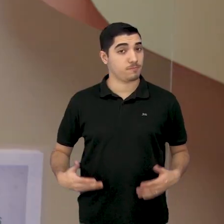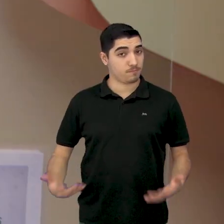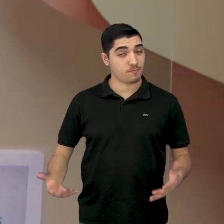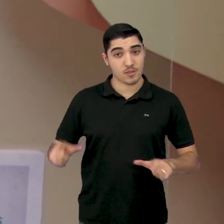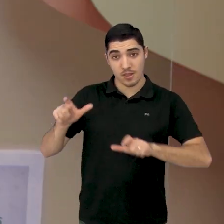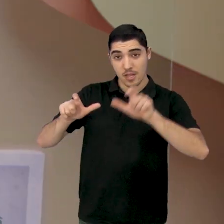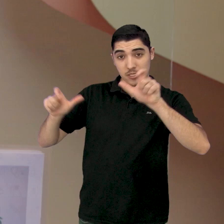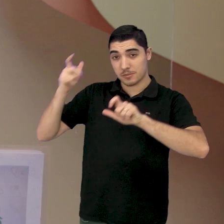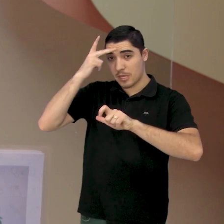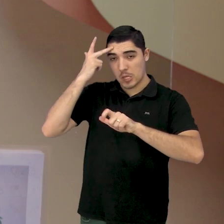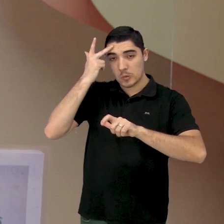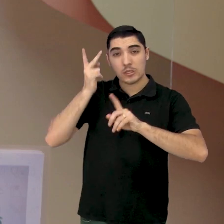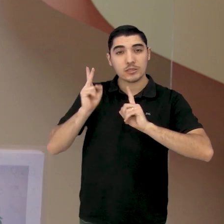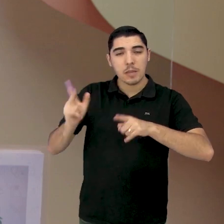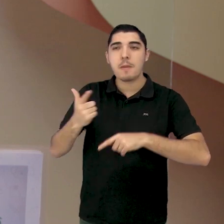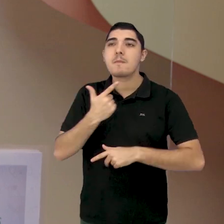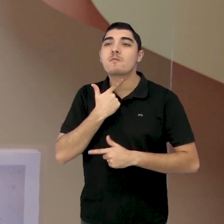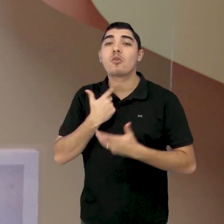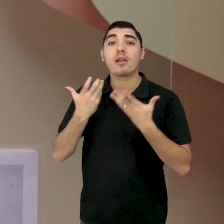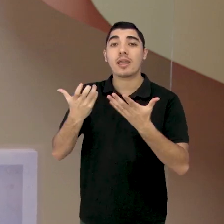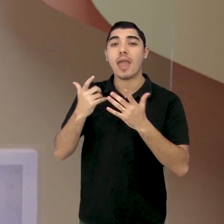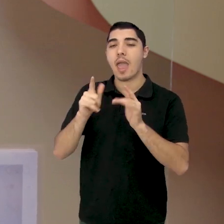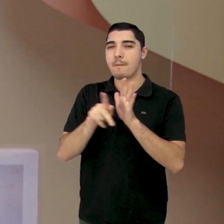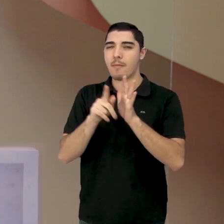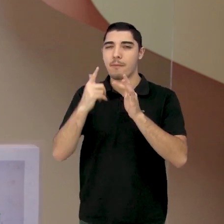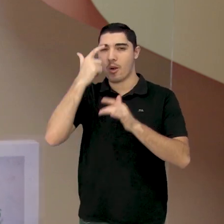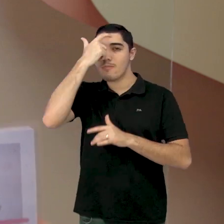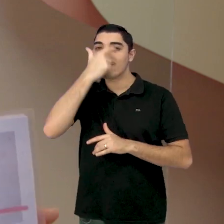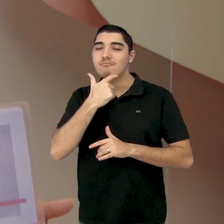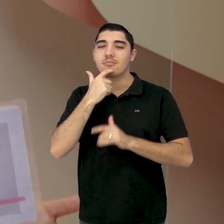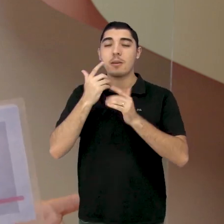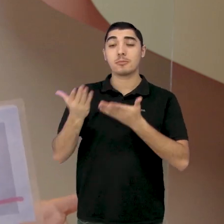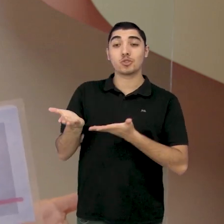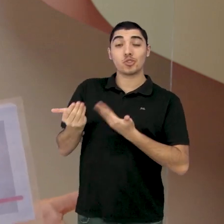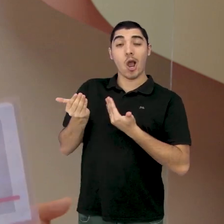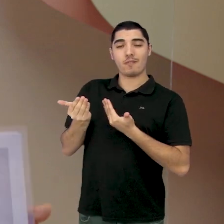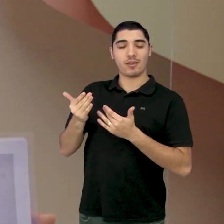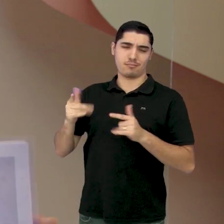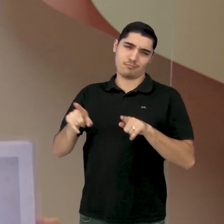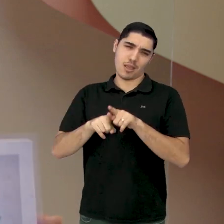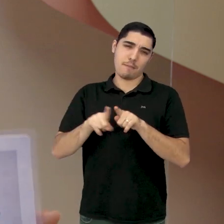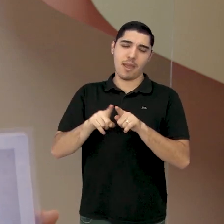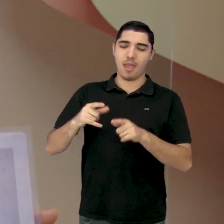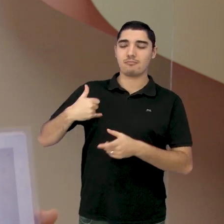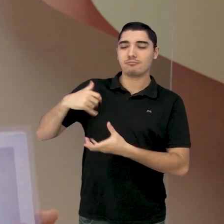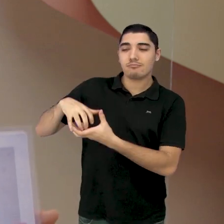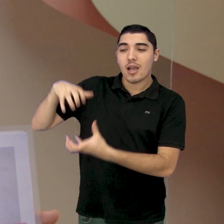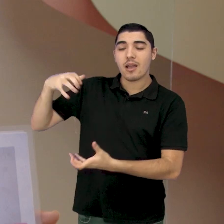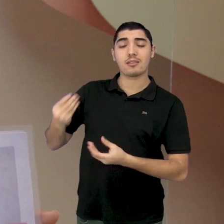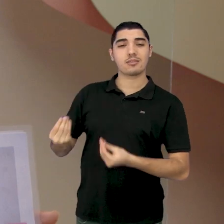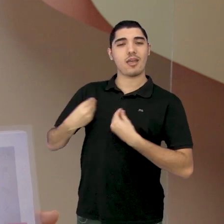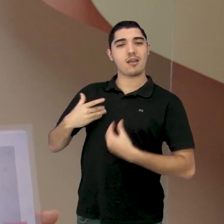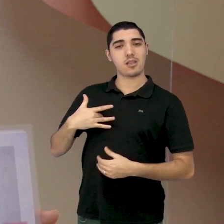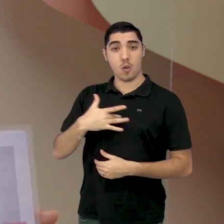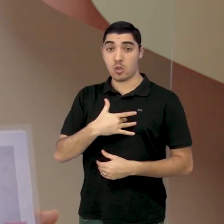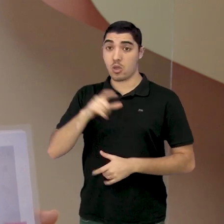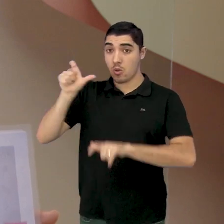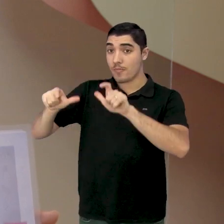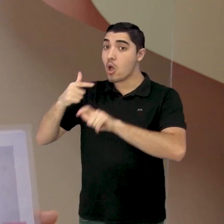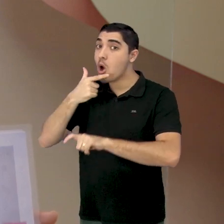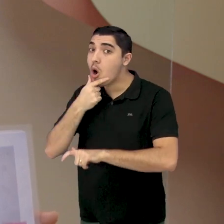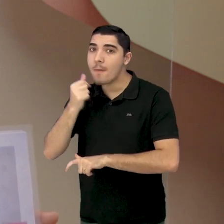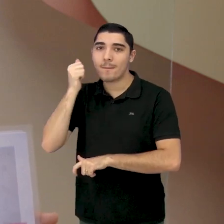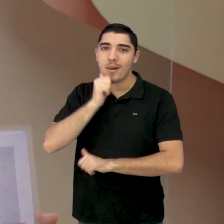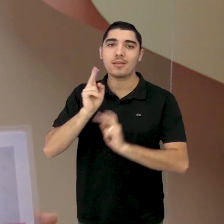A busca pelo rejuvenescimento facial e por uma aparência saudável faz com que mulheres e homens redobrem